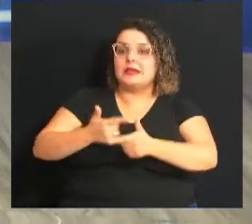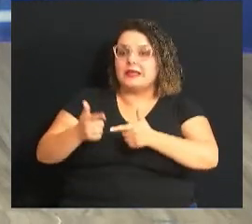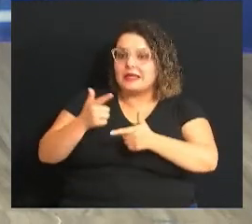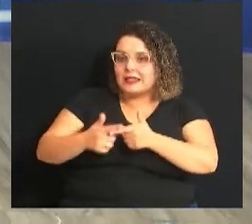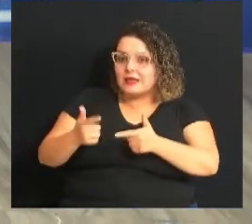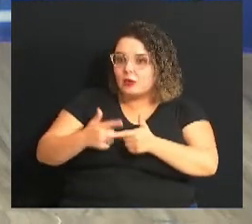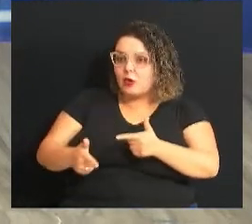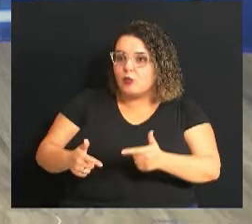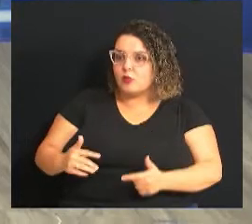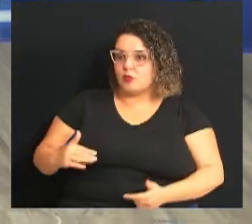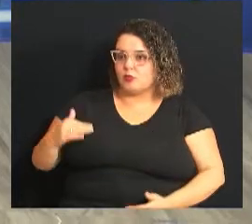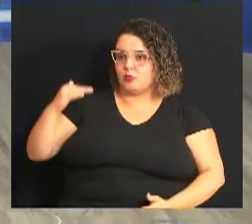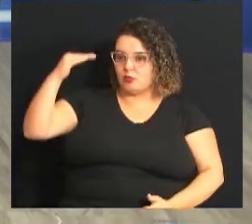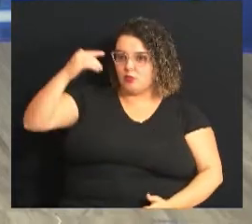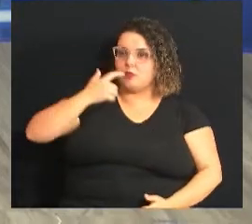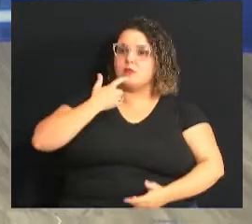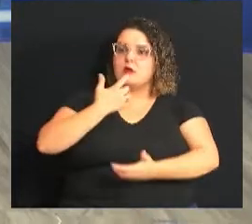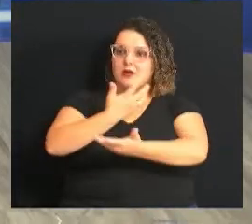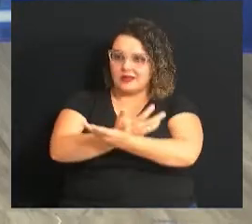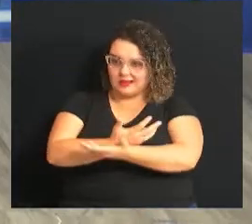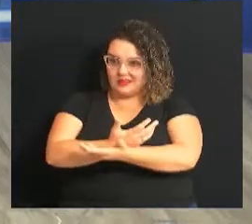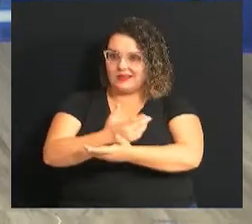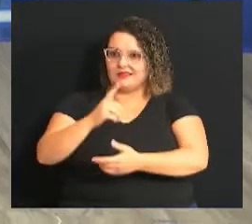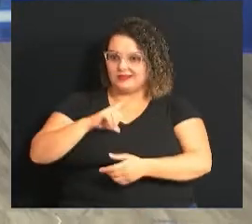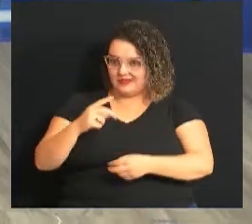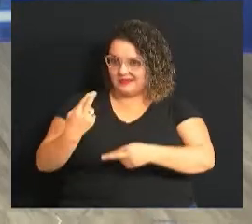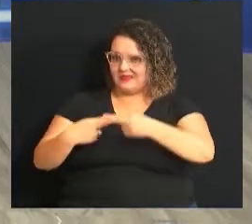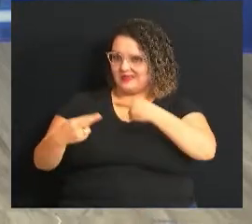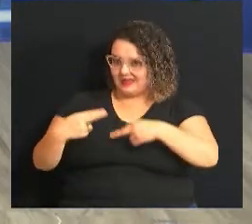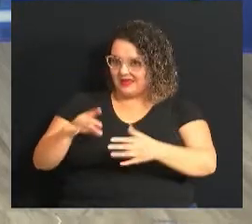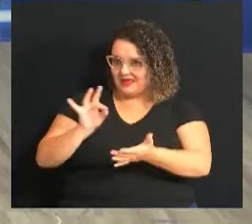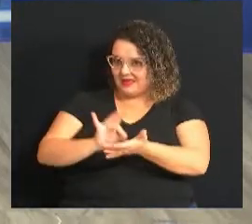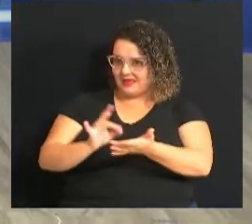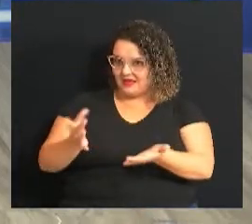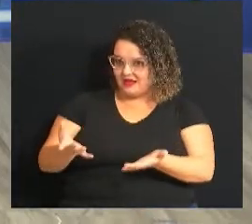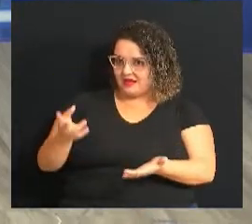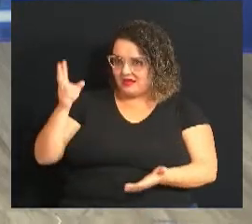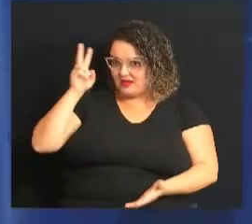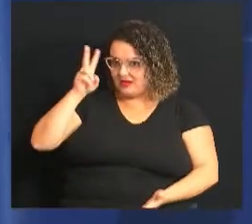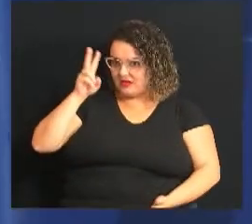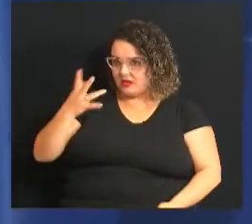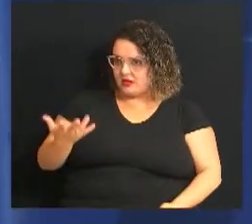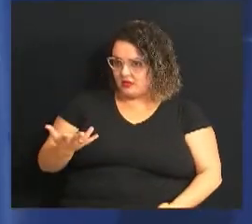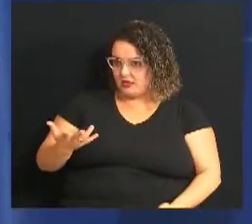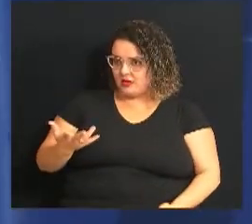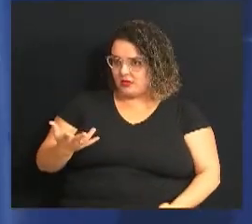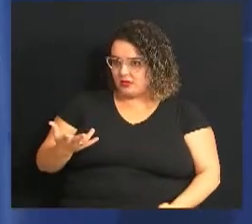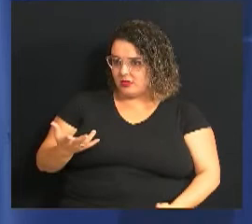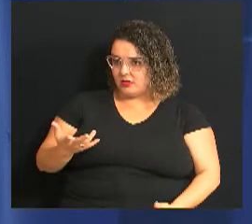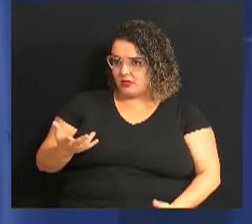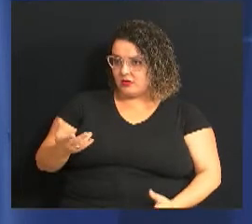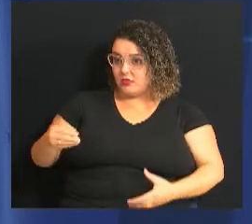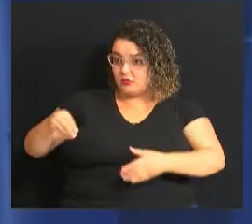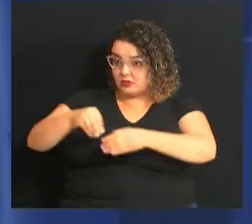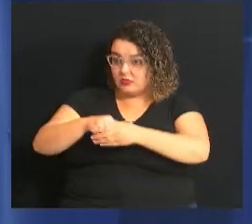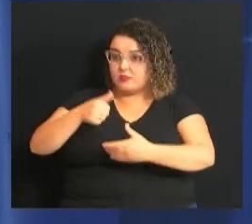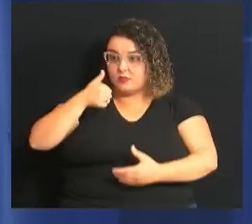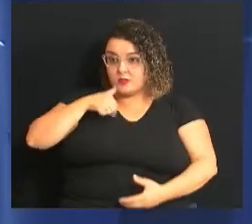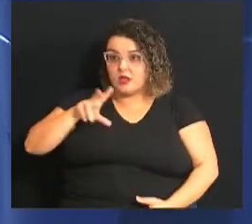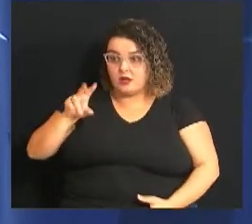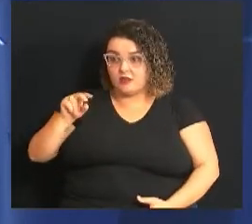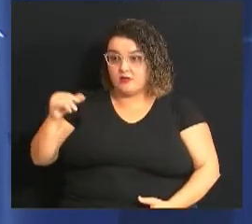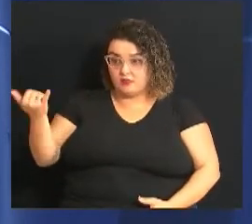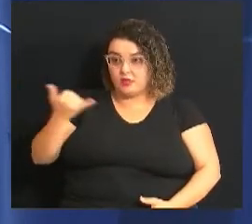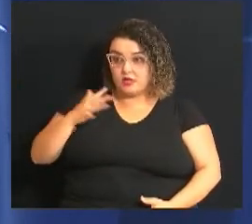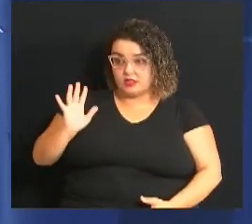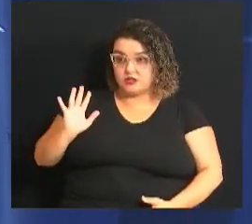crescimento ósseo. Tem alguma coisa realmente a ver? Eu lembro que no interior minha avó dizia isso daí,